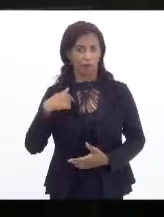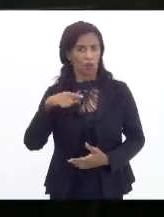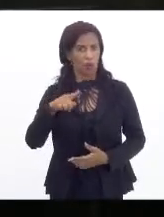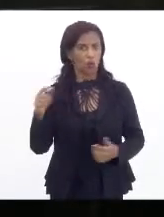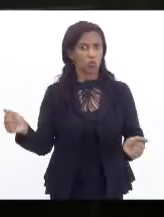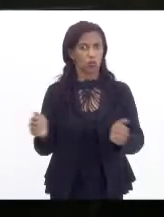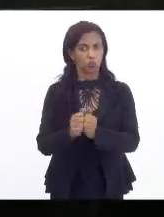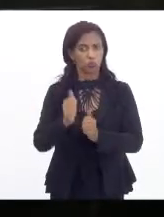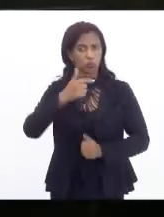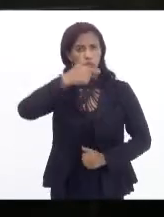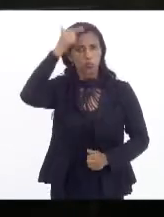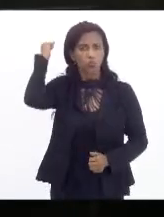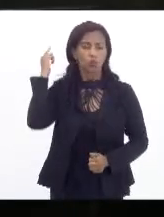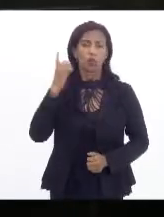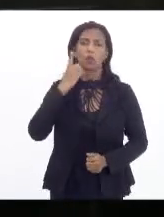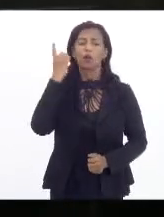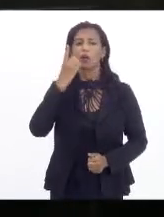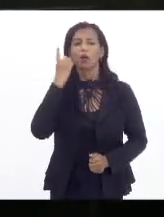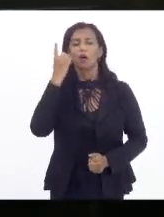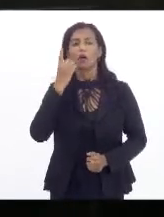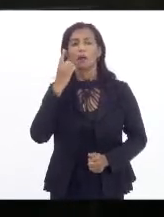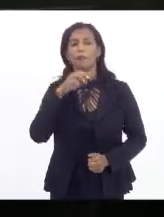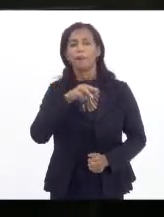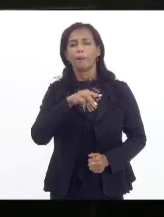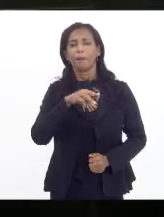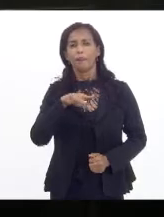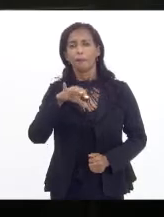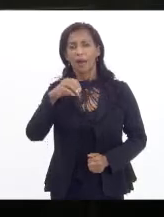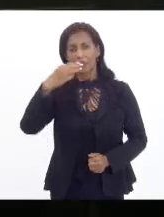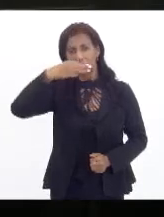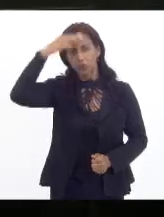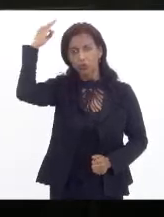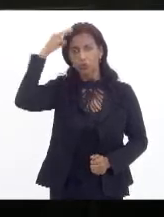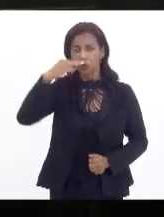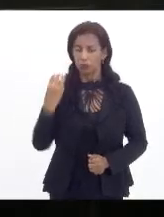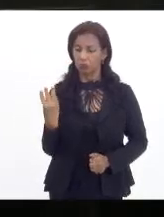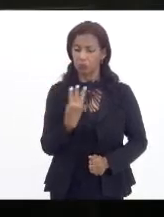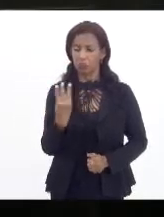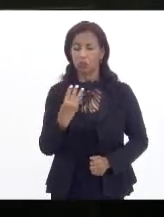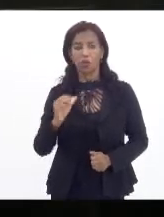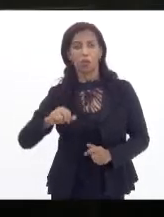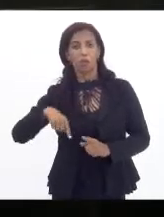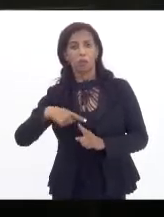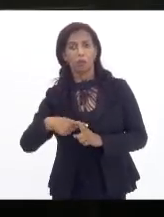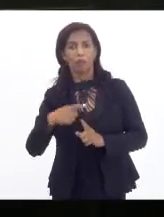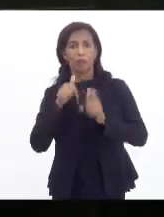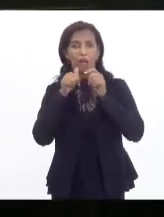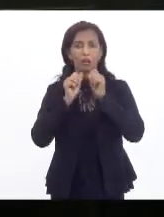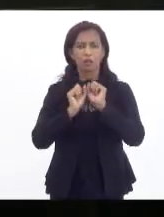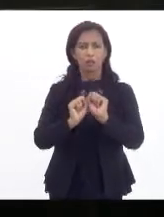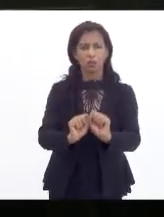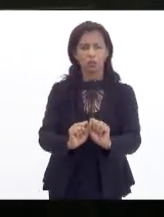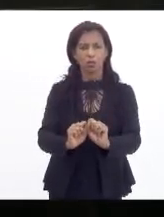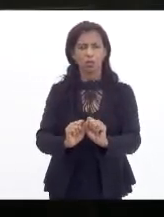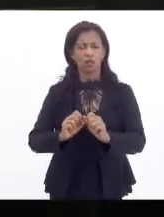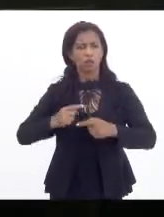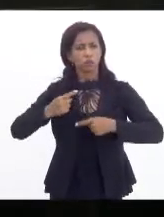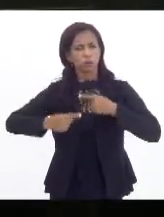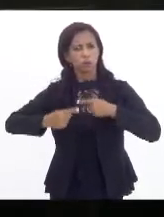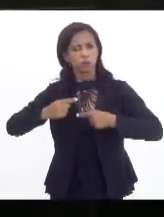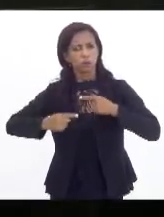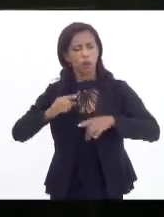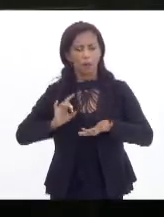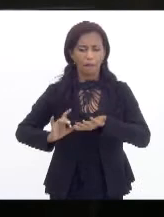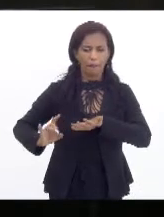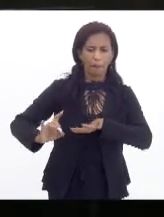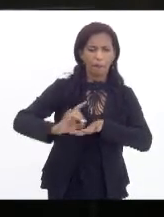com o deputado Luiz Paulo, com o deputado Márcio Pacheco, nossas assessorias, discutindo questões